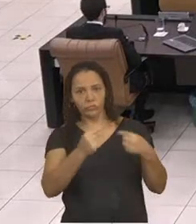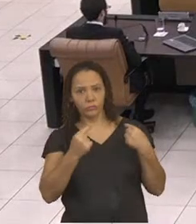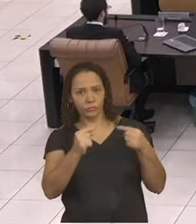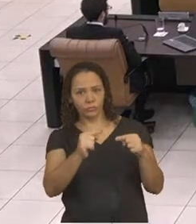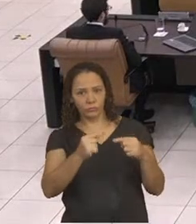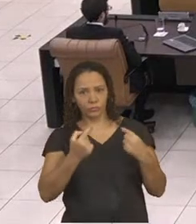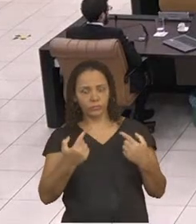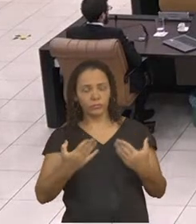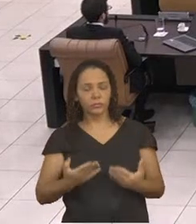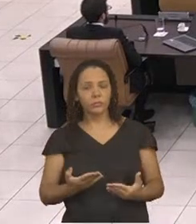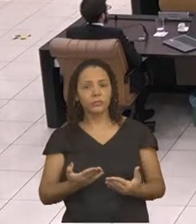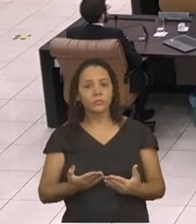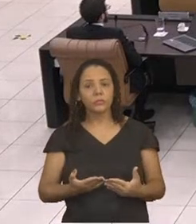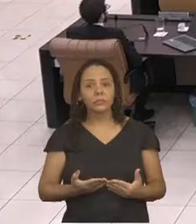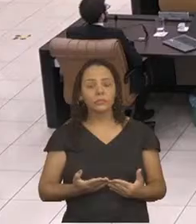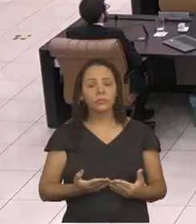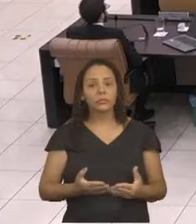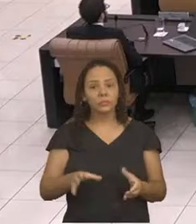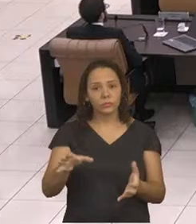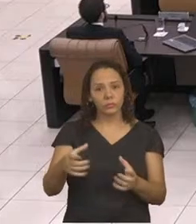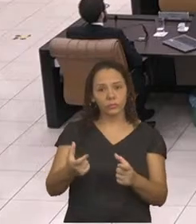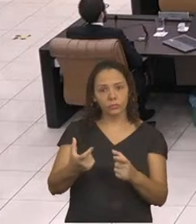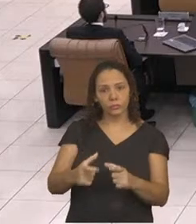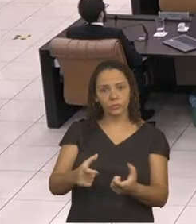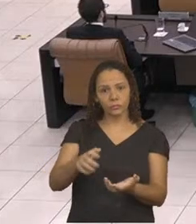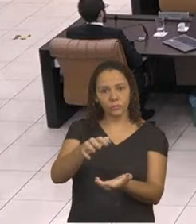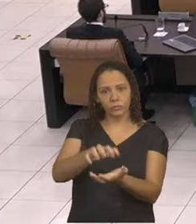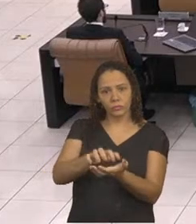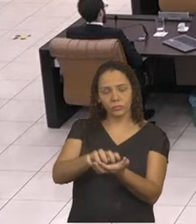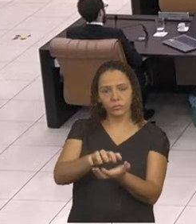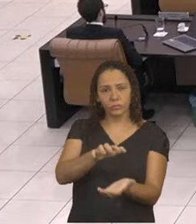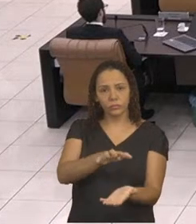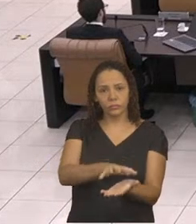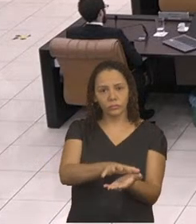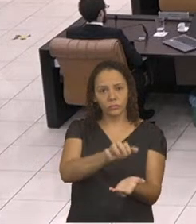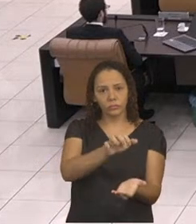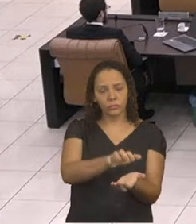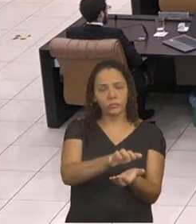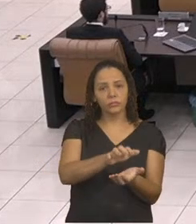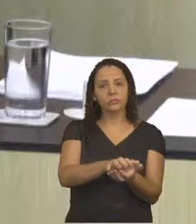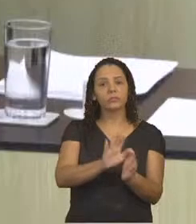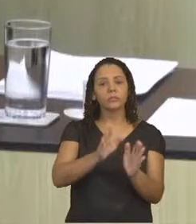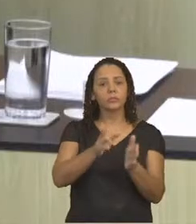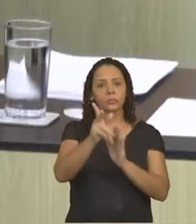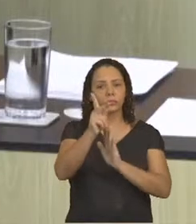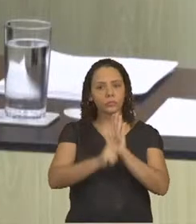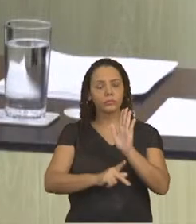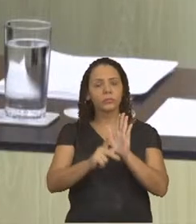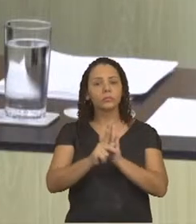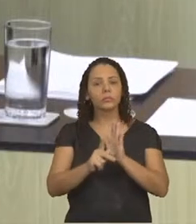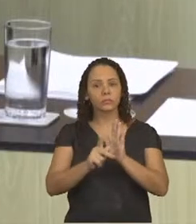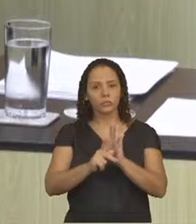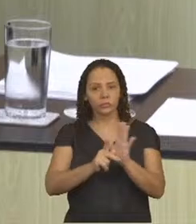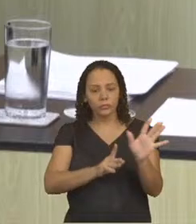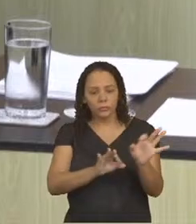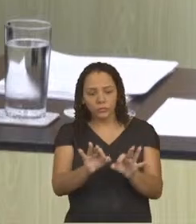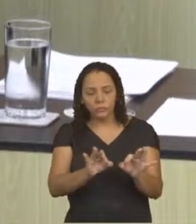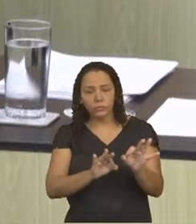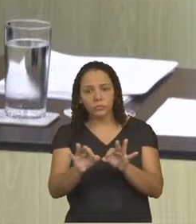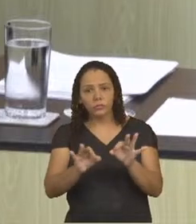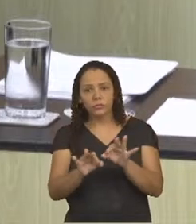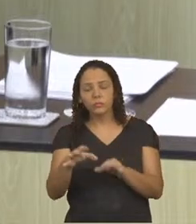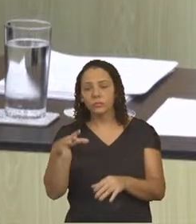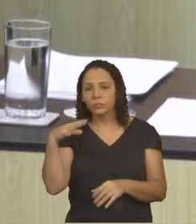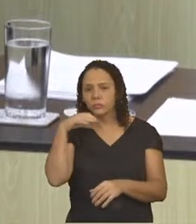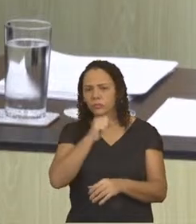do Idoso, né? Ele está em fase de projeto, está sendo construído junto ao Conselho Municipal do Idoso e muito em breve, aí,